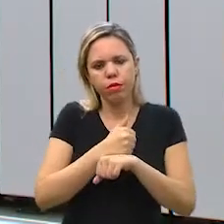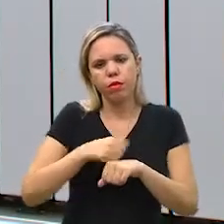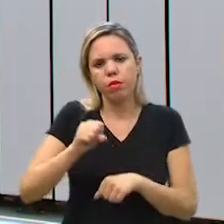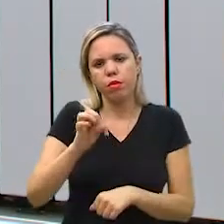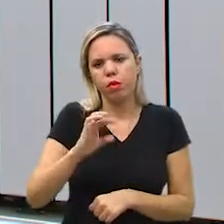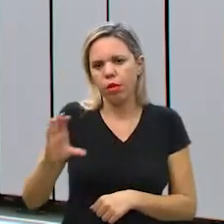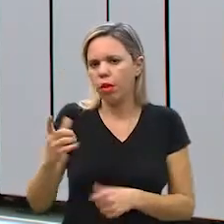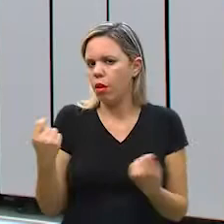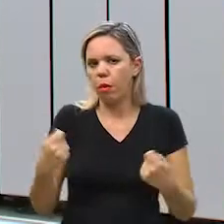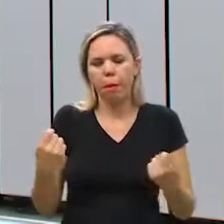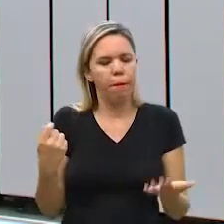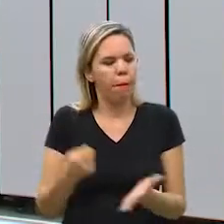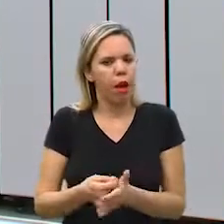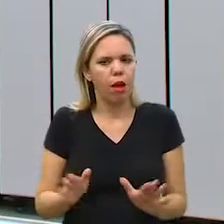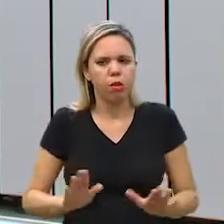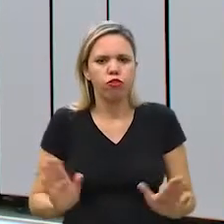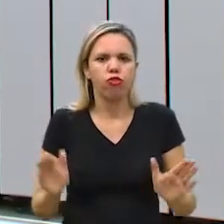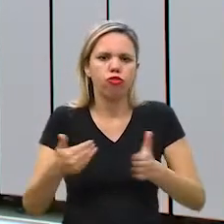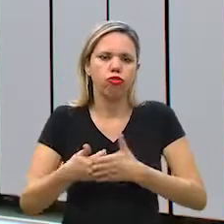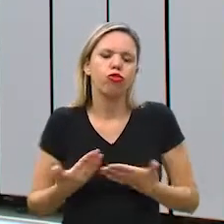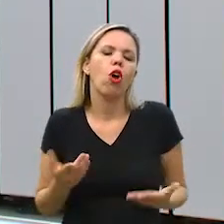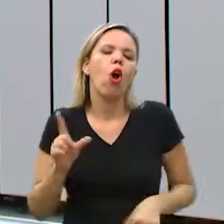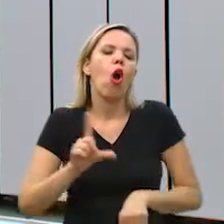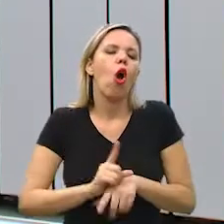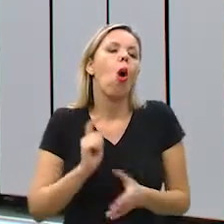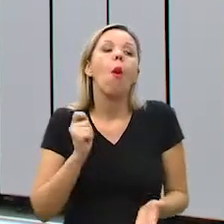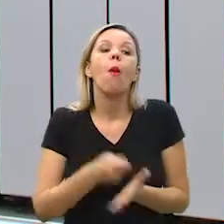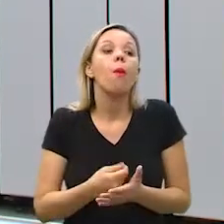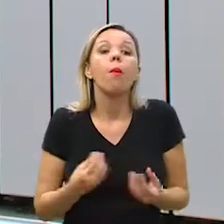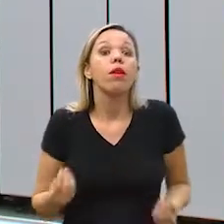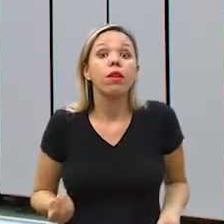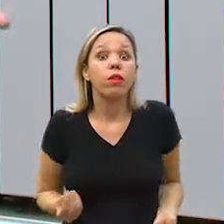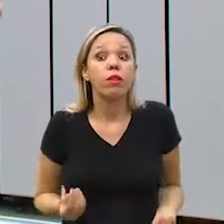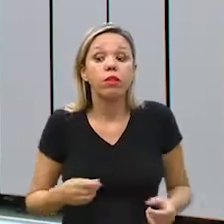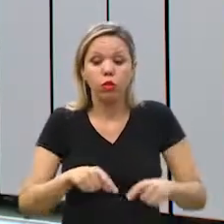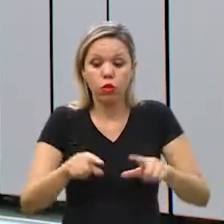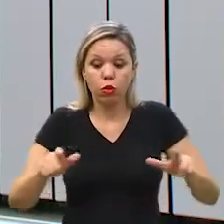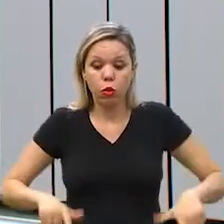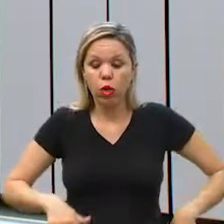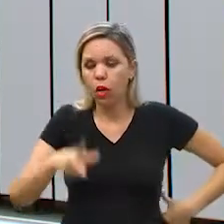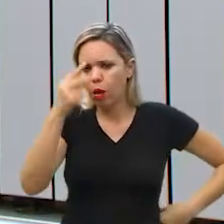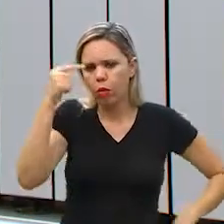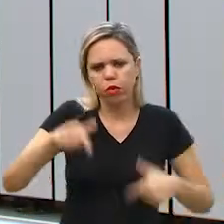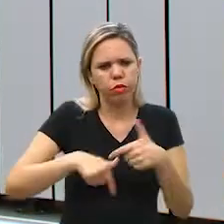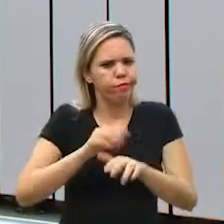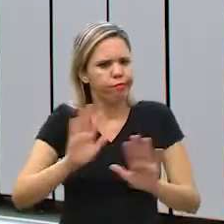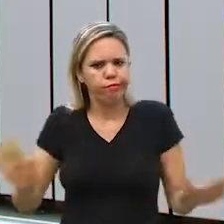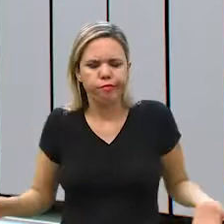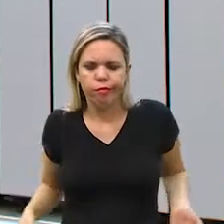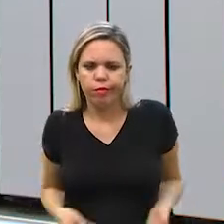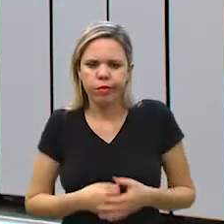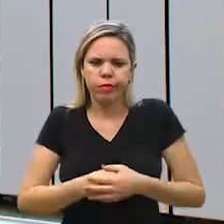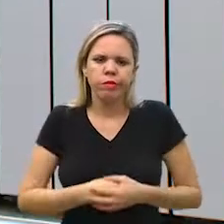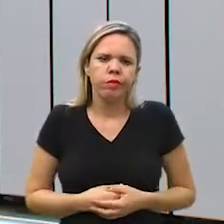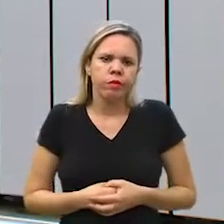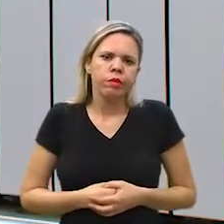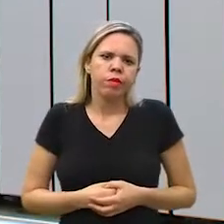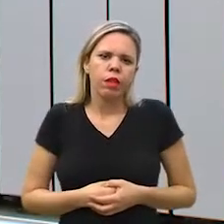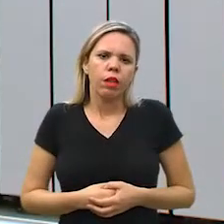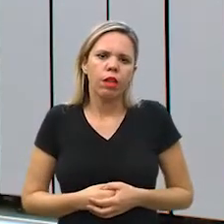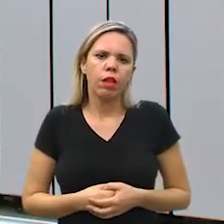não estão pagando. Por quê? Está fechado. Como que eles vão pagar o solo público se não estão trabalhando, né? Então,